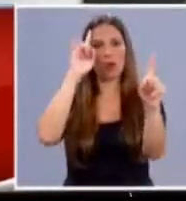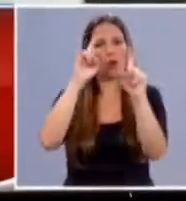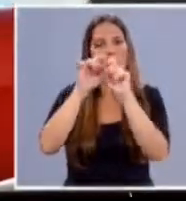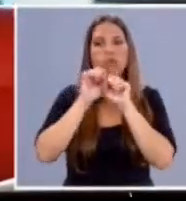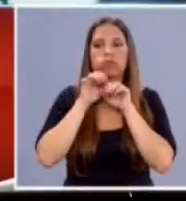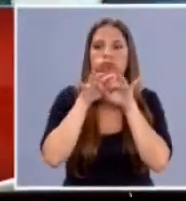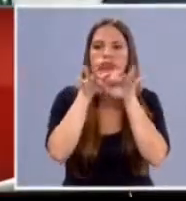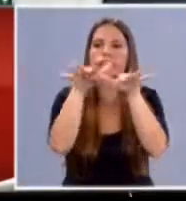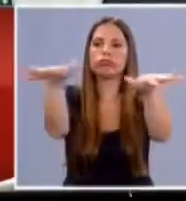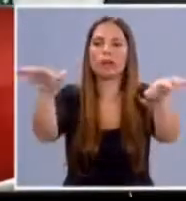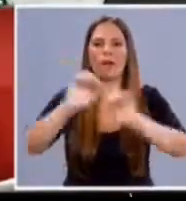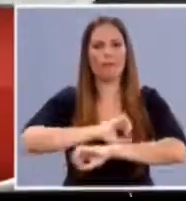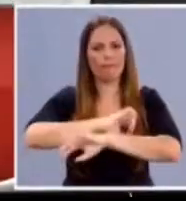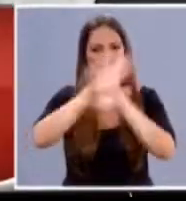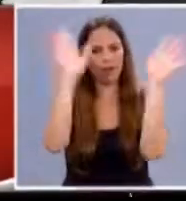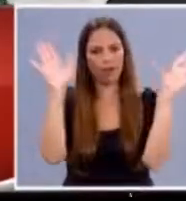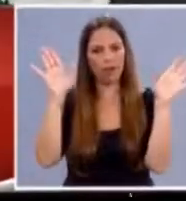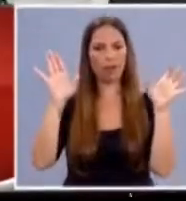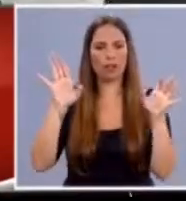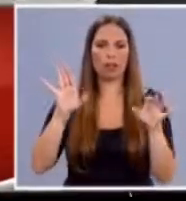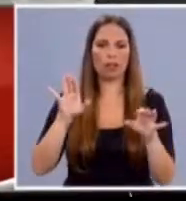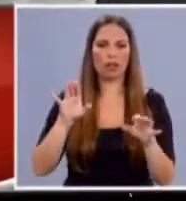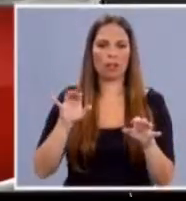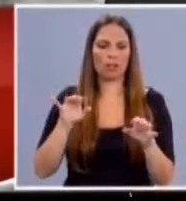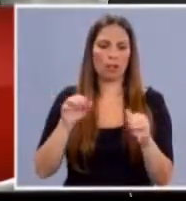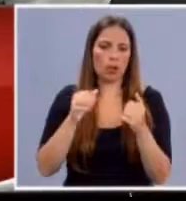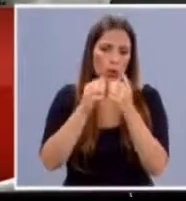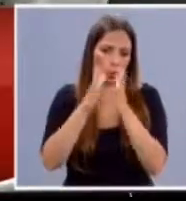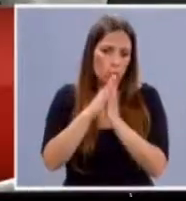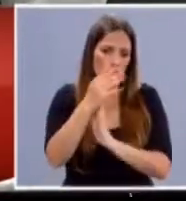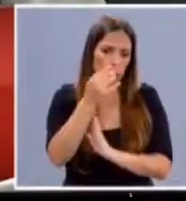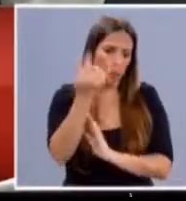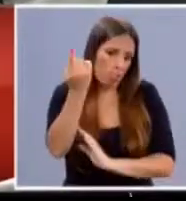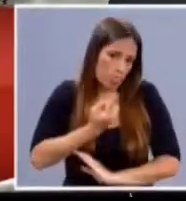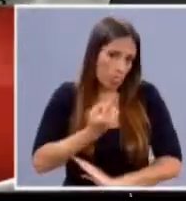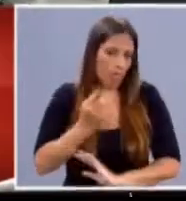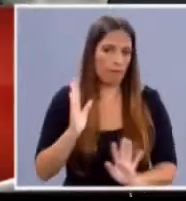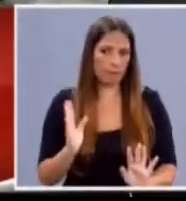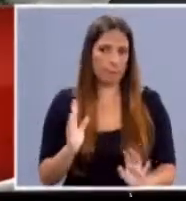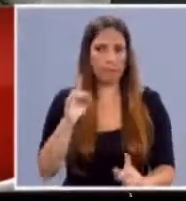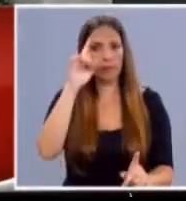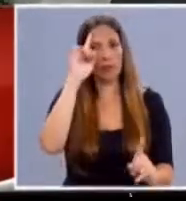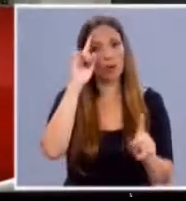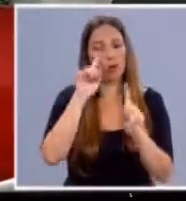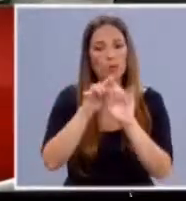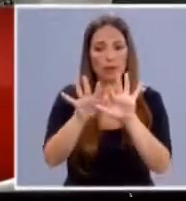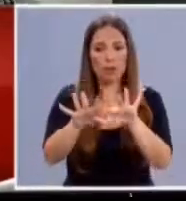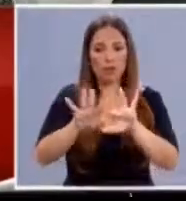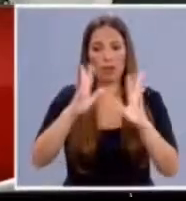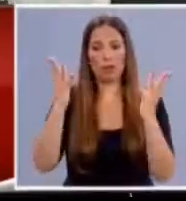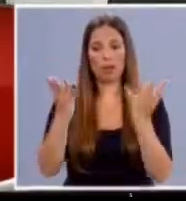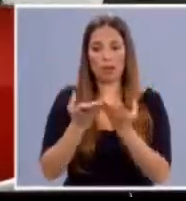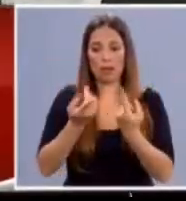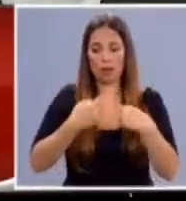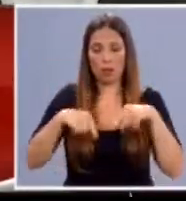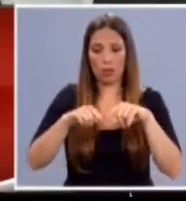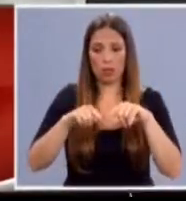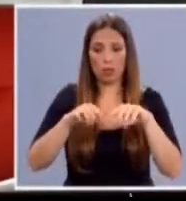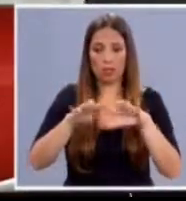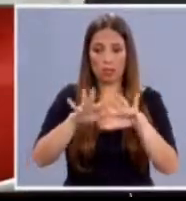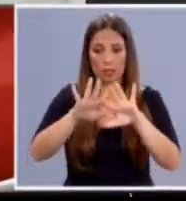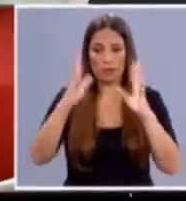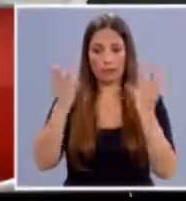a notícia e o conhecimento que todos devem ter, para que a Assembleia Geral decorra